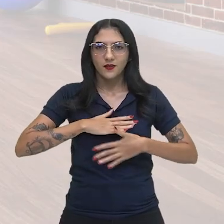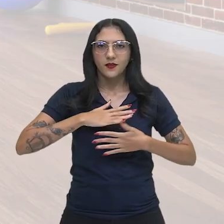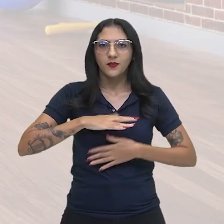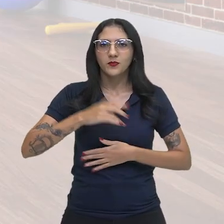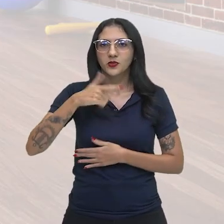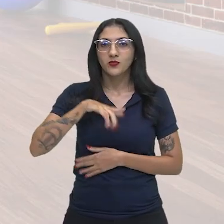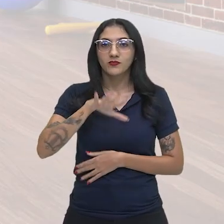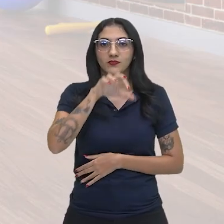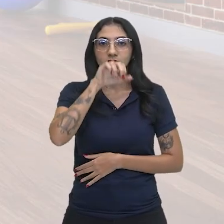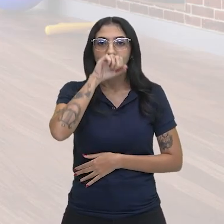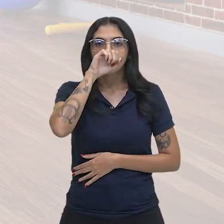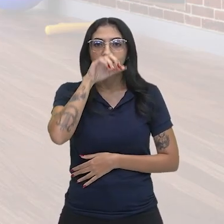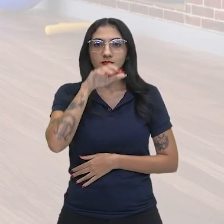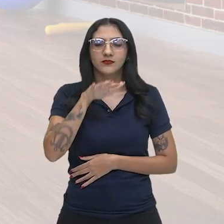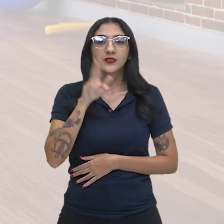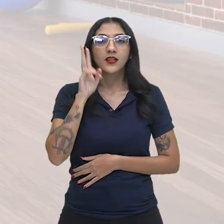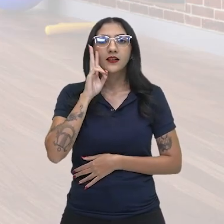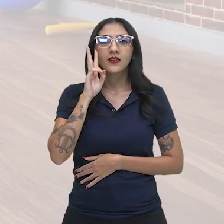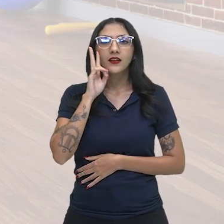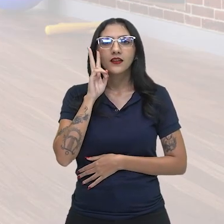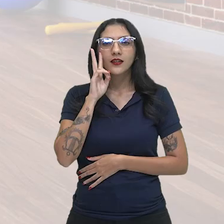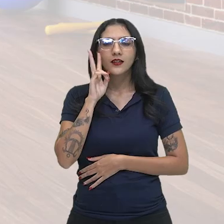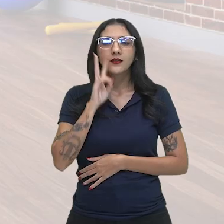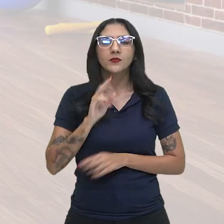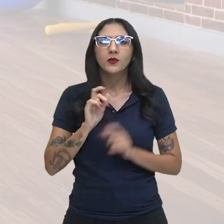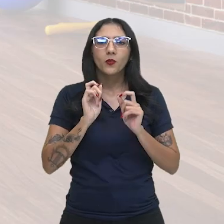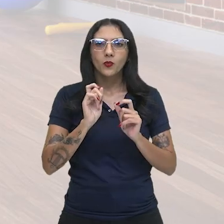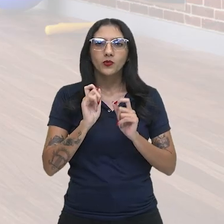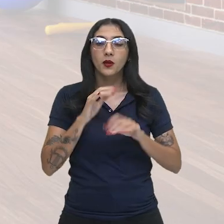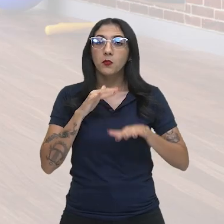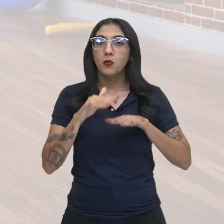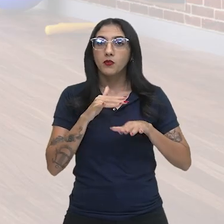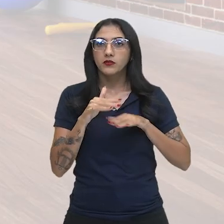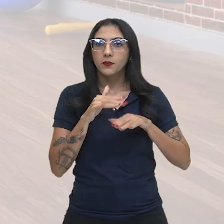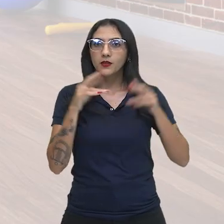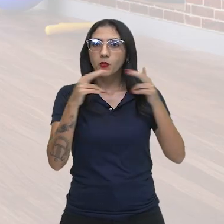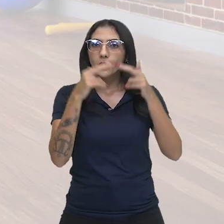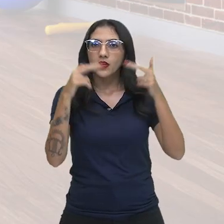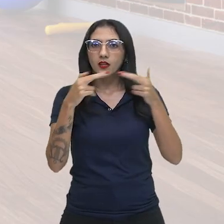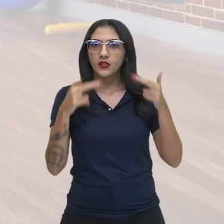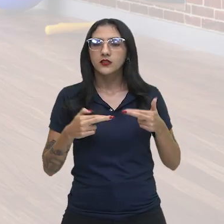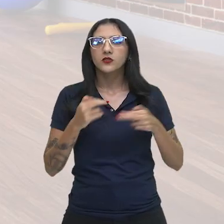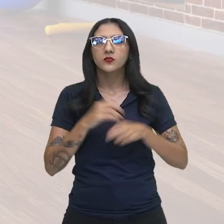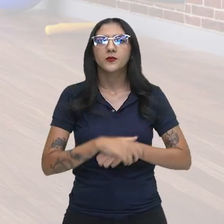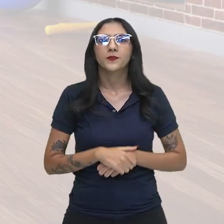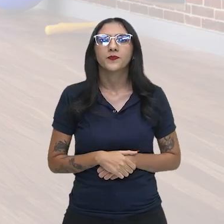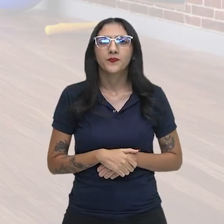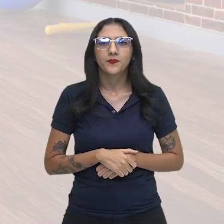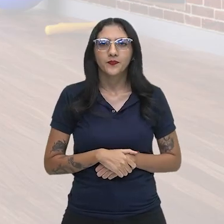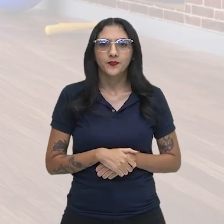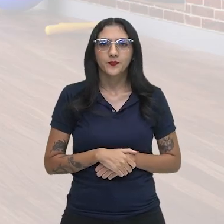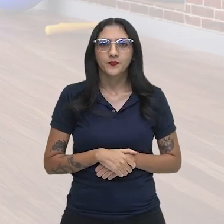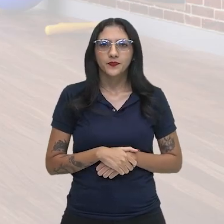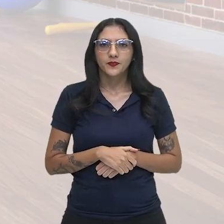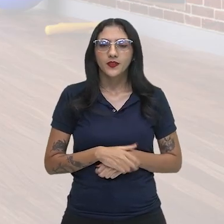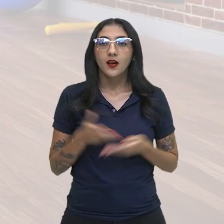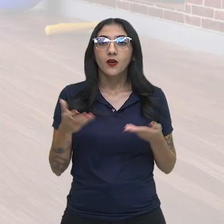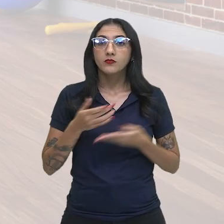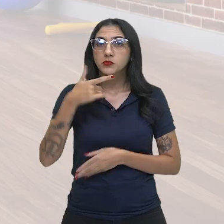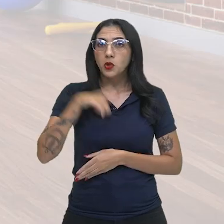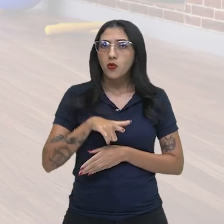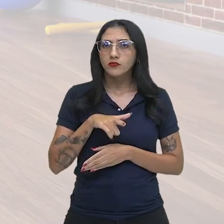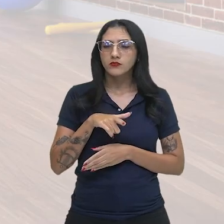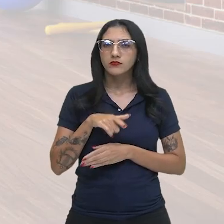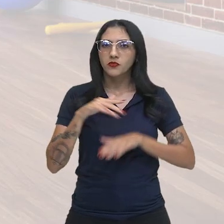novamente. Lembra que isso aqui é movimento coordenado. E a gente vai começar de novo com as pernas para trás, tá bom? Vamos